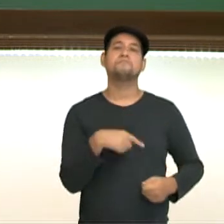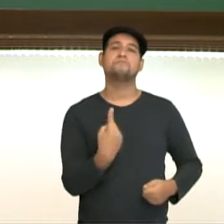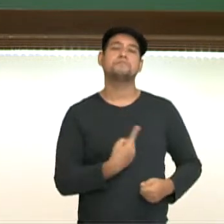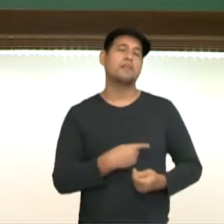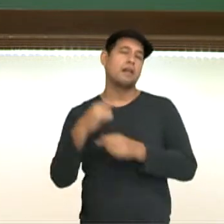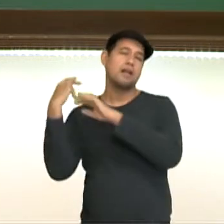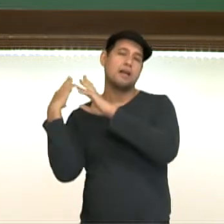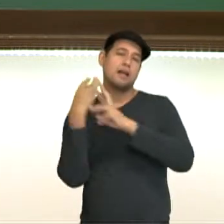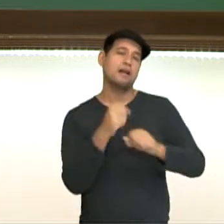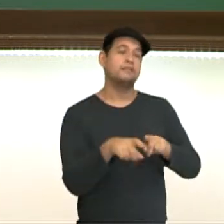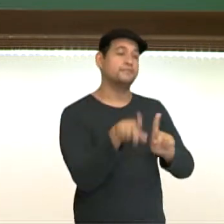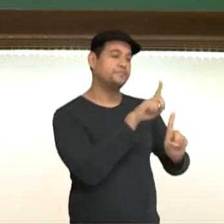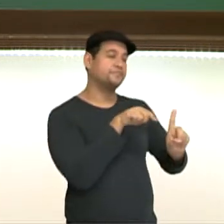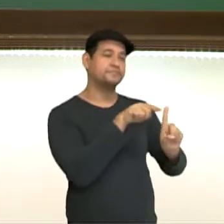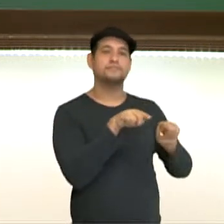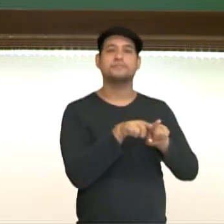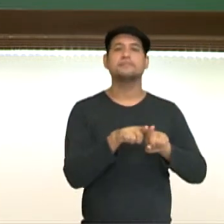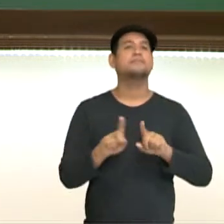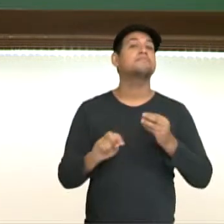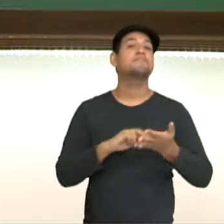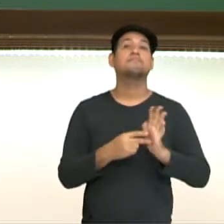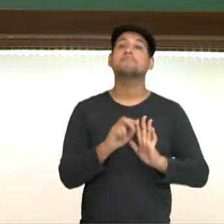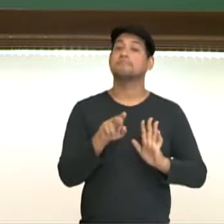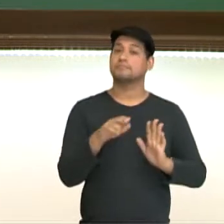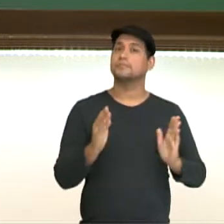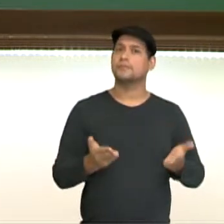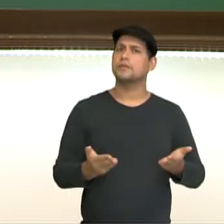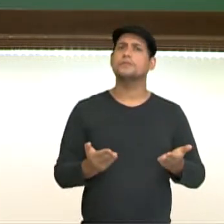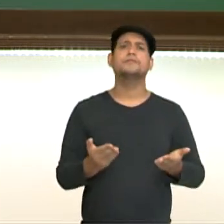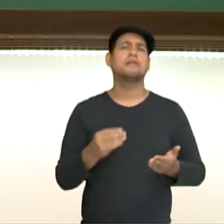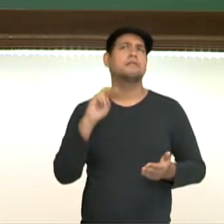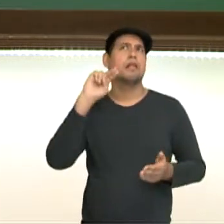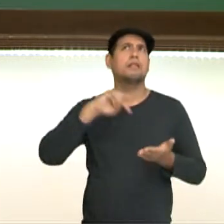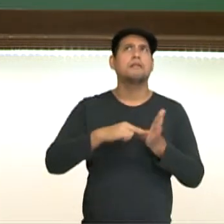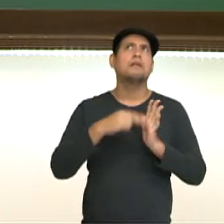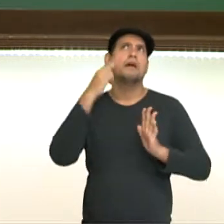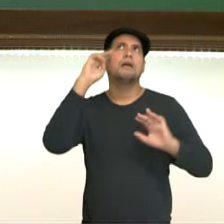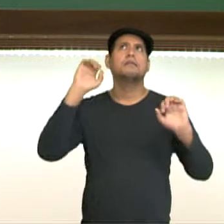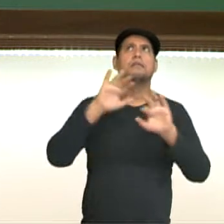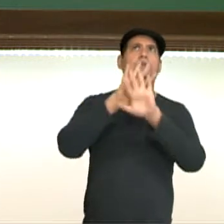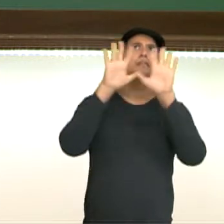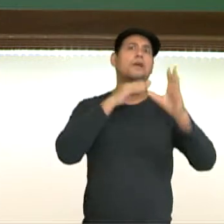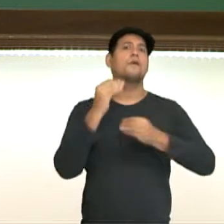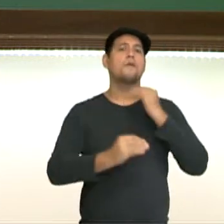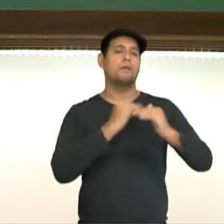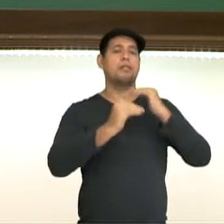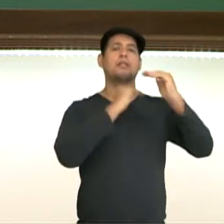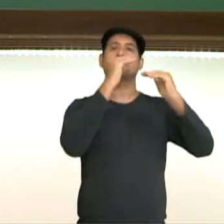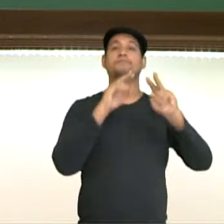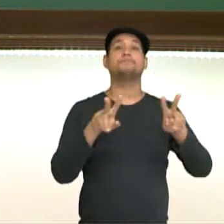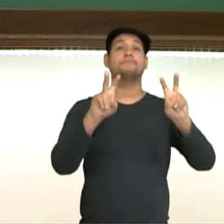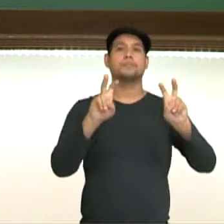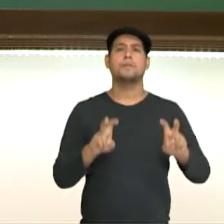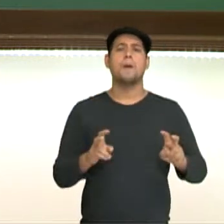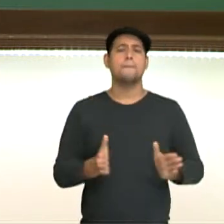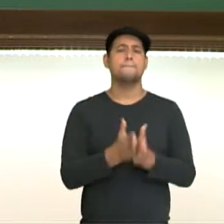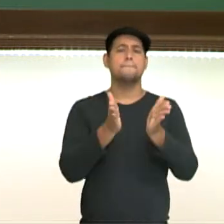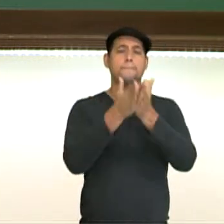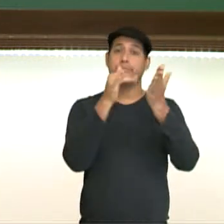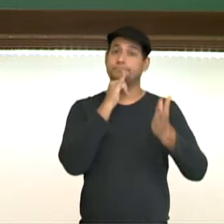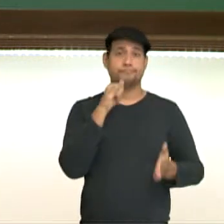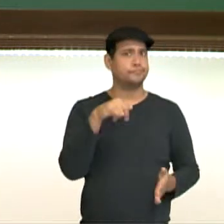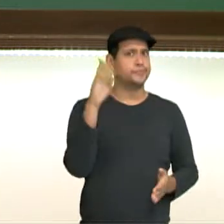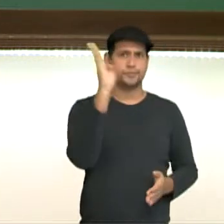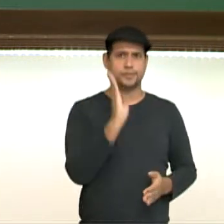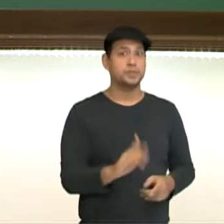resgate um objetivo daquele momento e que será o mesmo hoje, que é entender como se desenvolveu o tema pobreza, não só no Brasil,